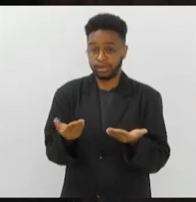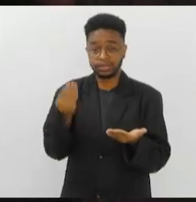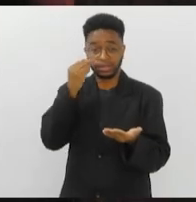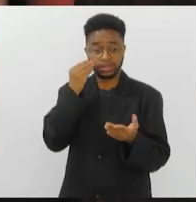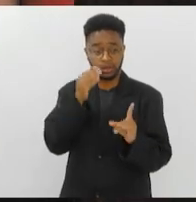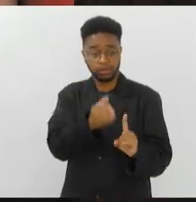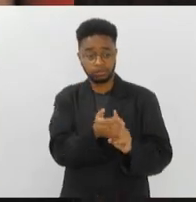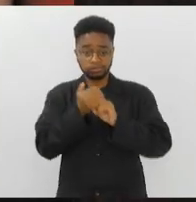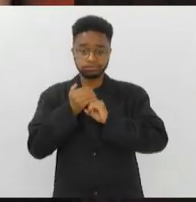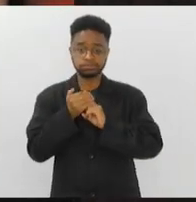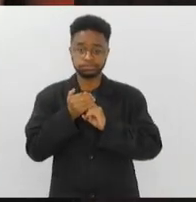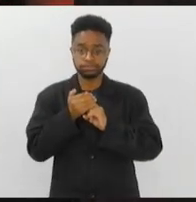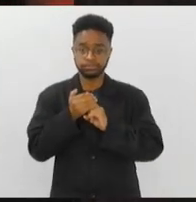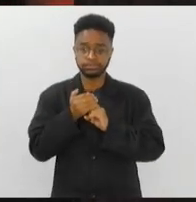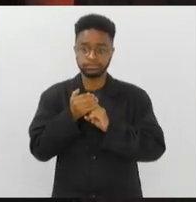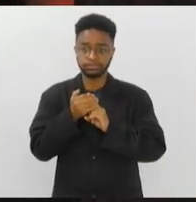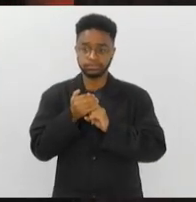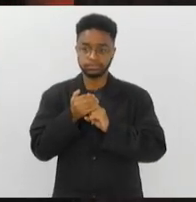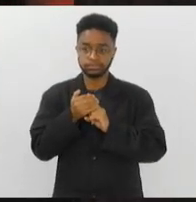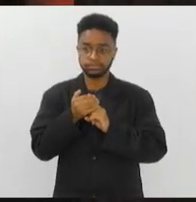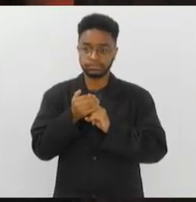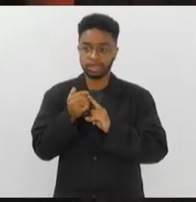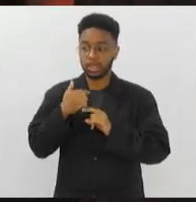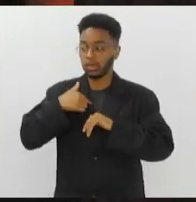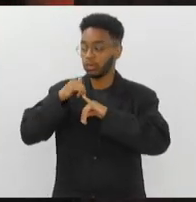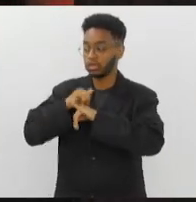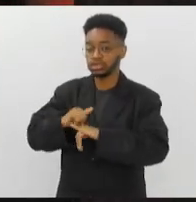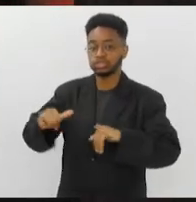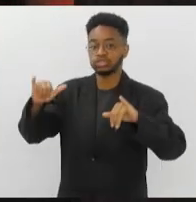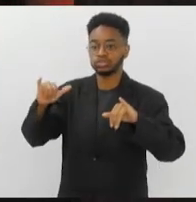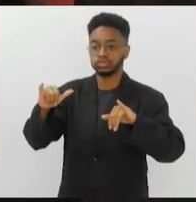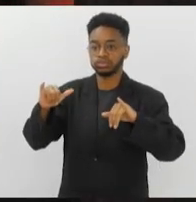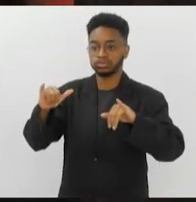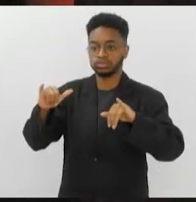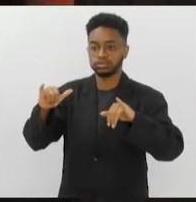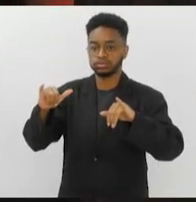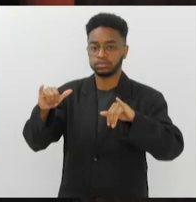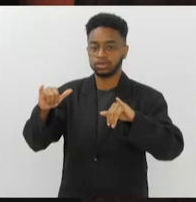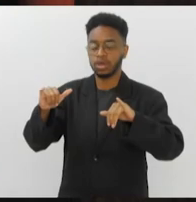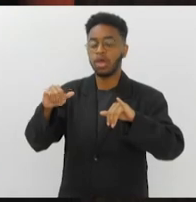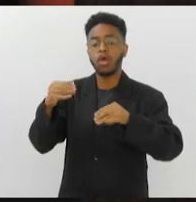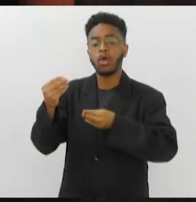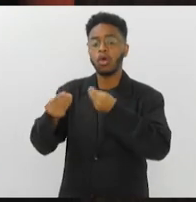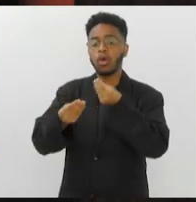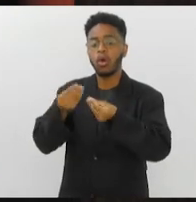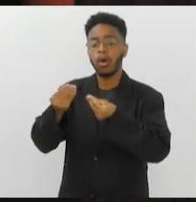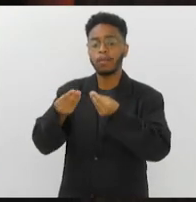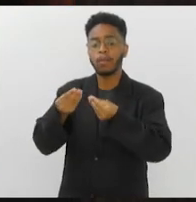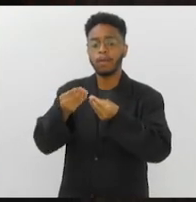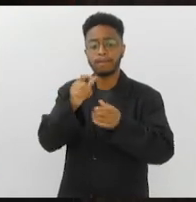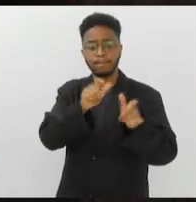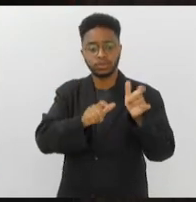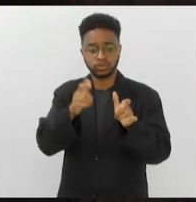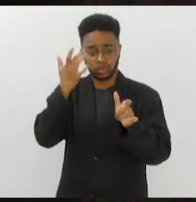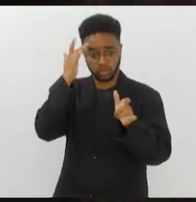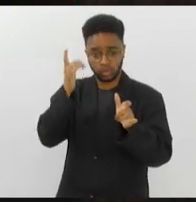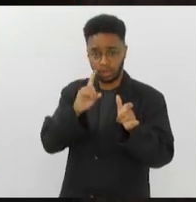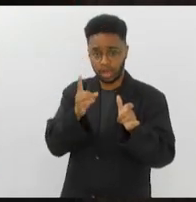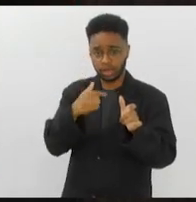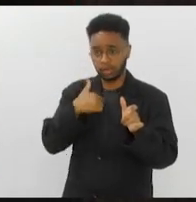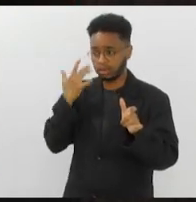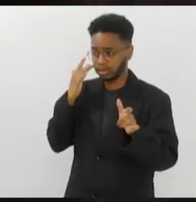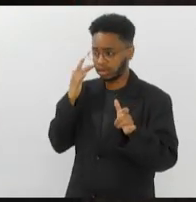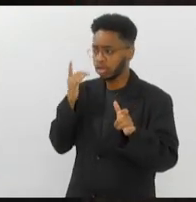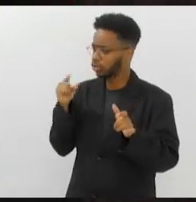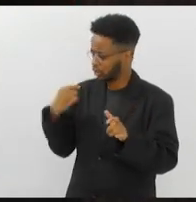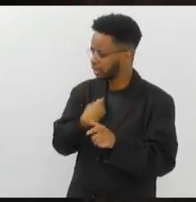levar. E eu digo, como não se importaram comigo, nós se importaram, nos